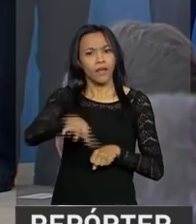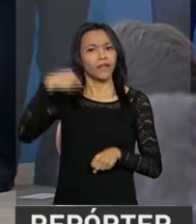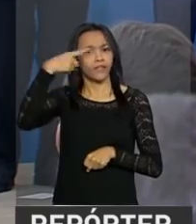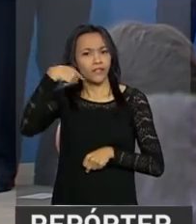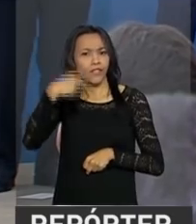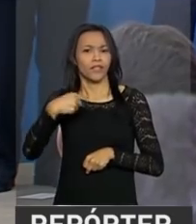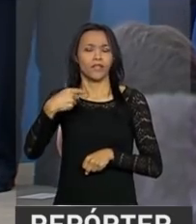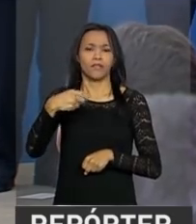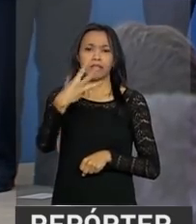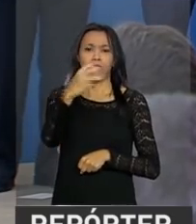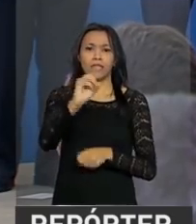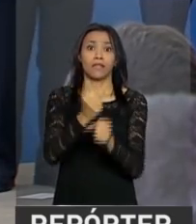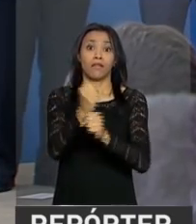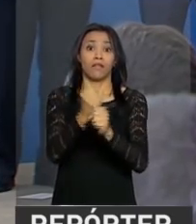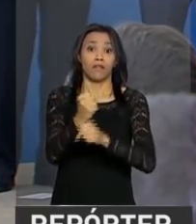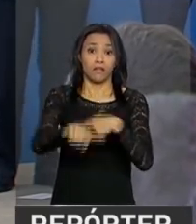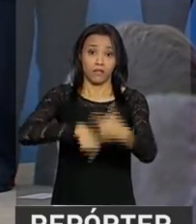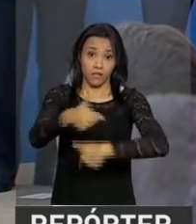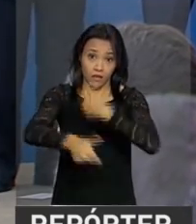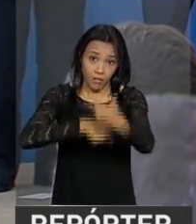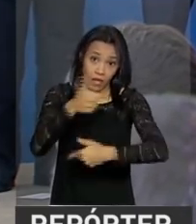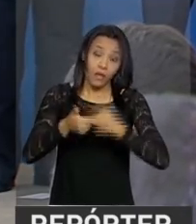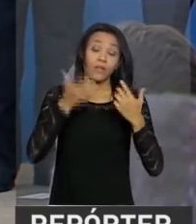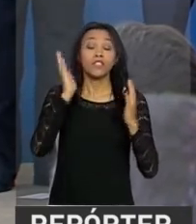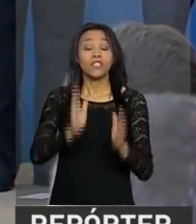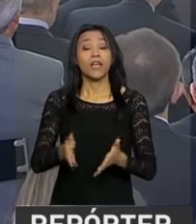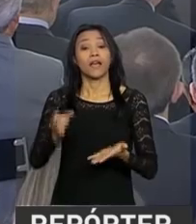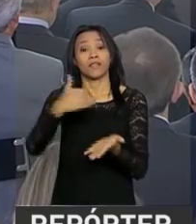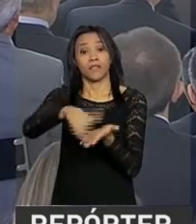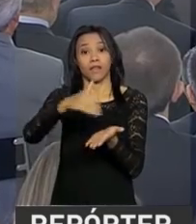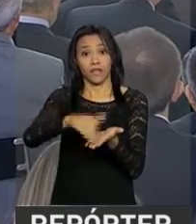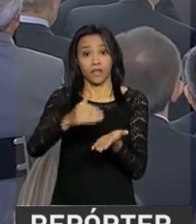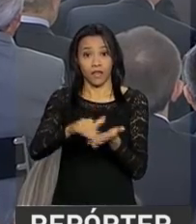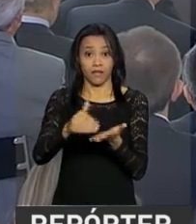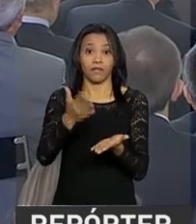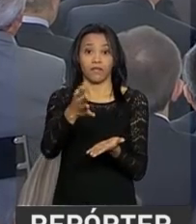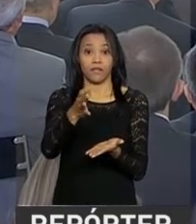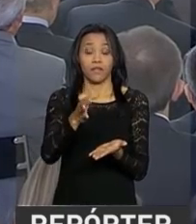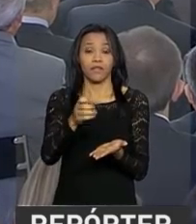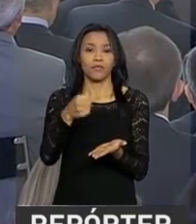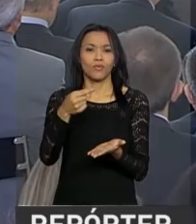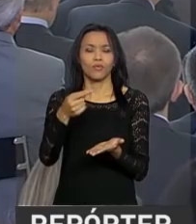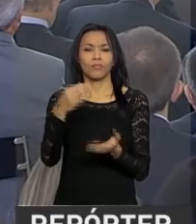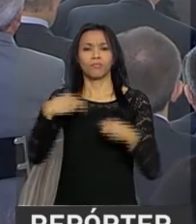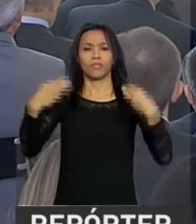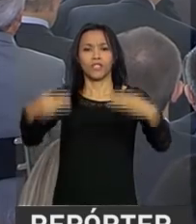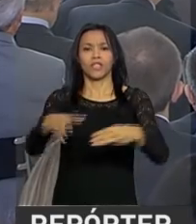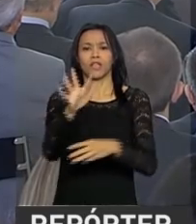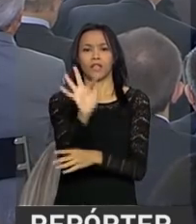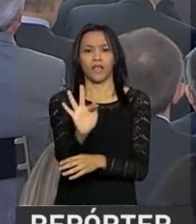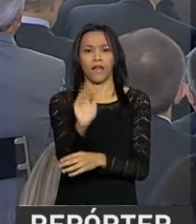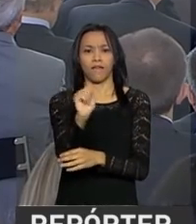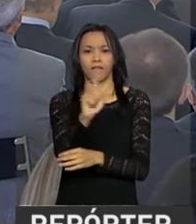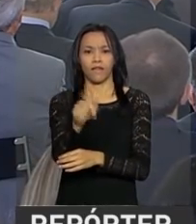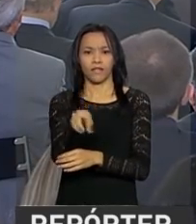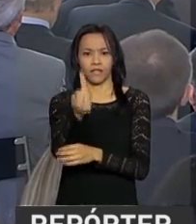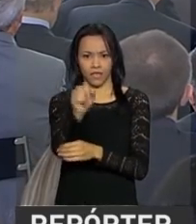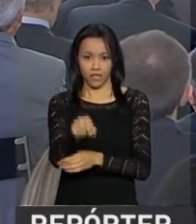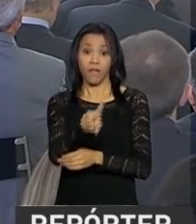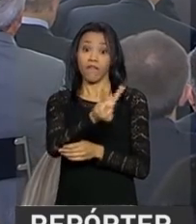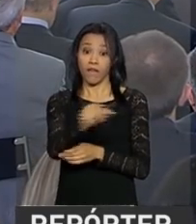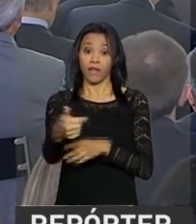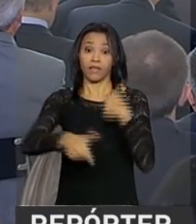30 anos e foi secretário executivo do Ministério da Fazenda. À frente do cargo, disse que vai atuar em parceria com outros